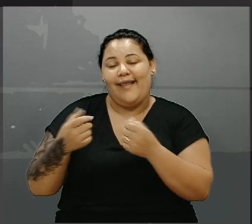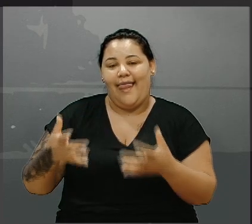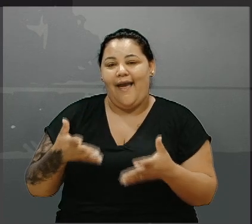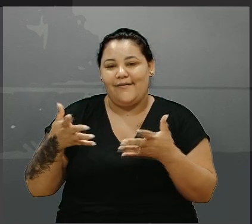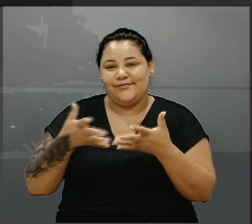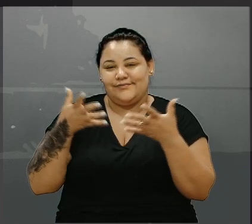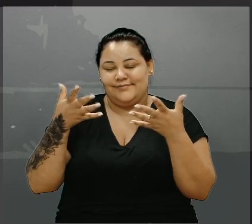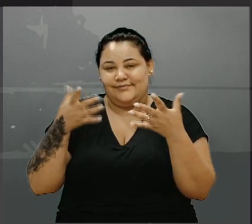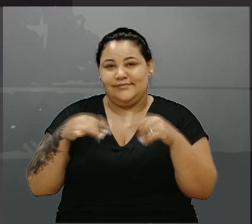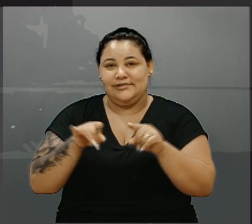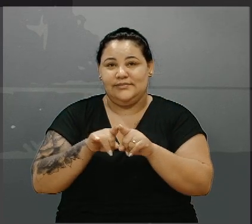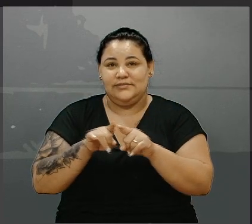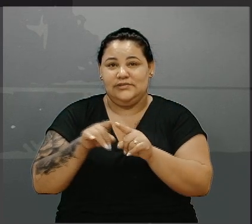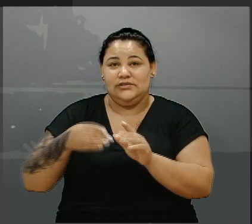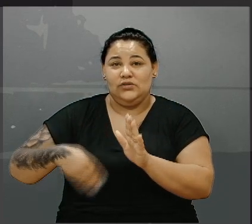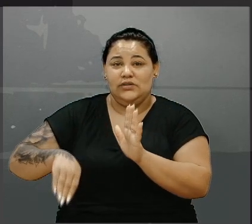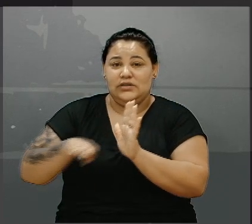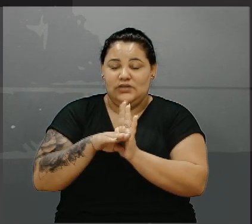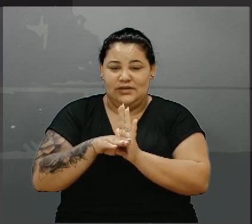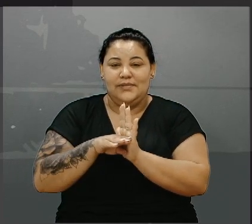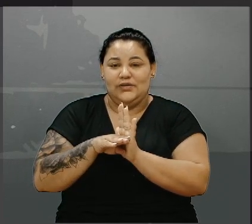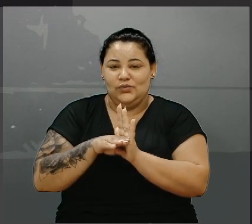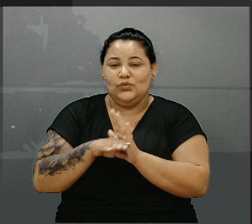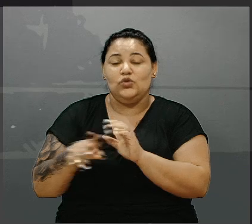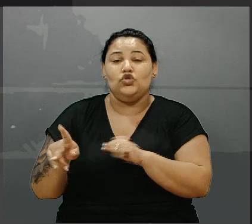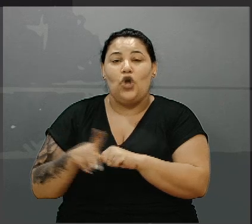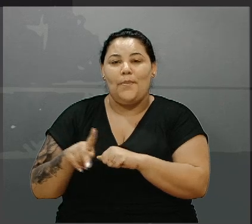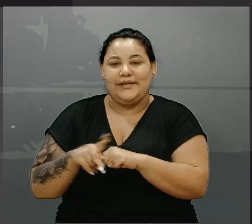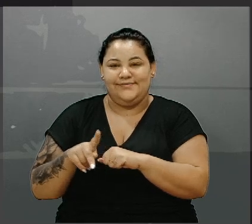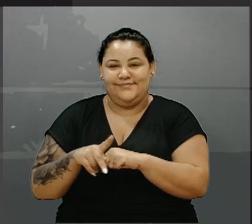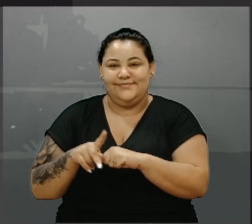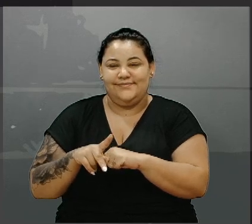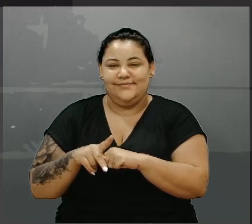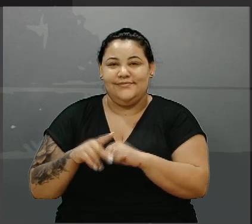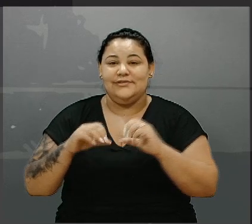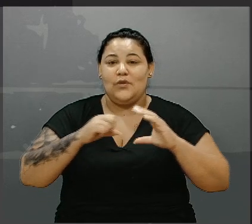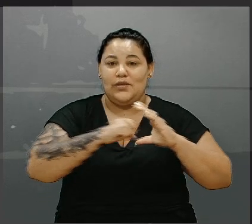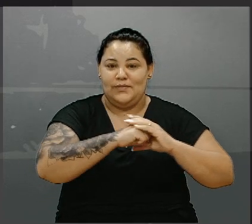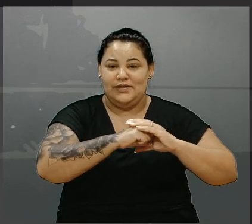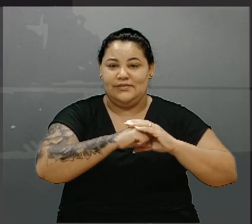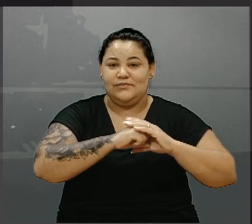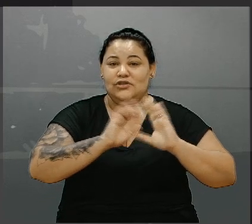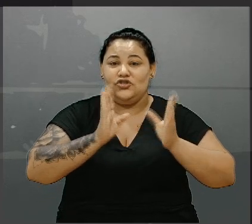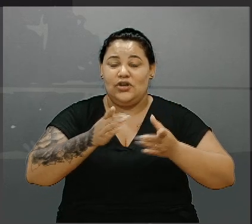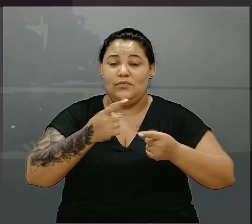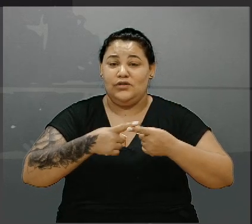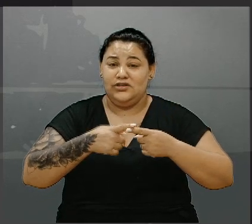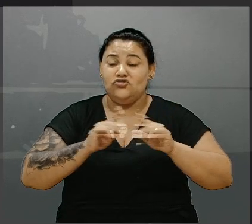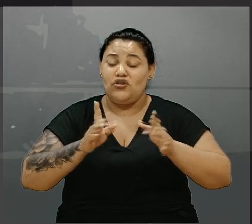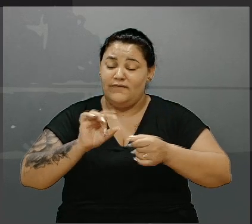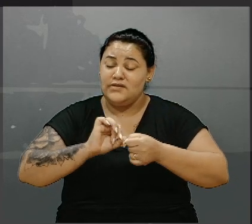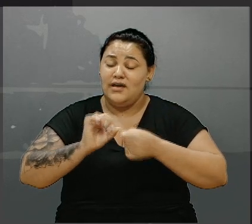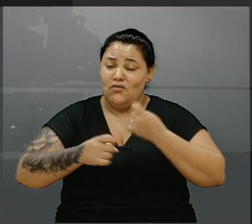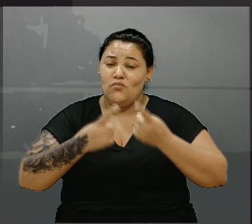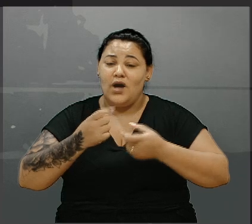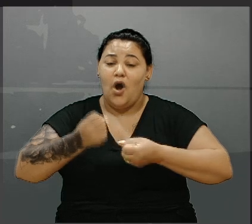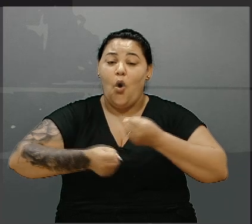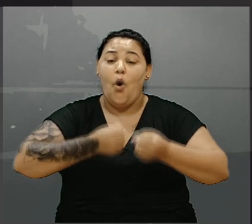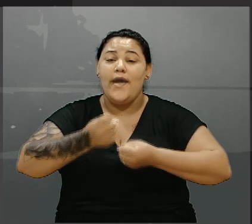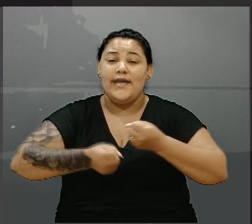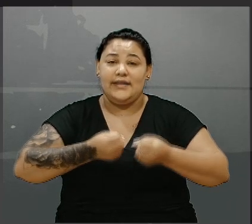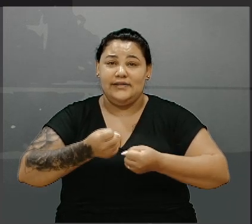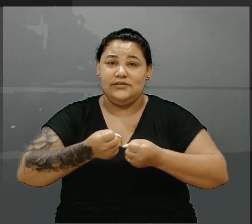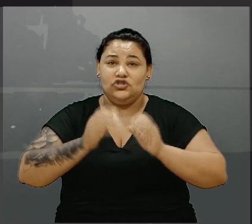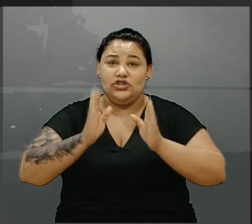o estacionamento do Világio Caxias. E eles, até por já terem sediado algumas corridas lá dentro, já demarcaram